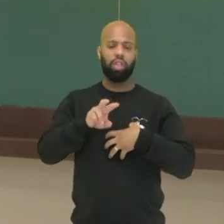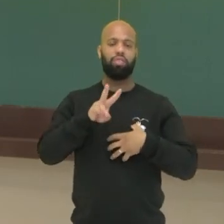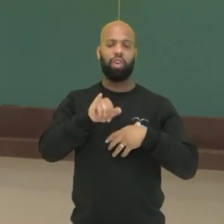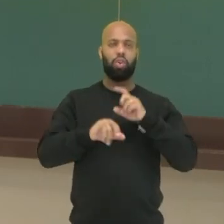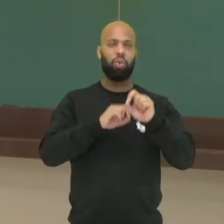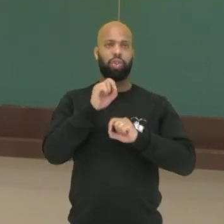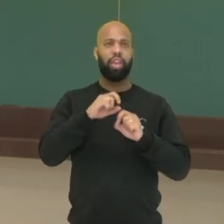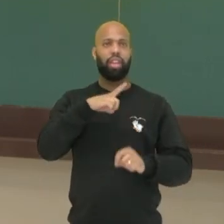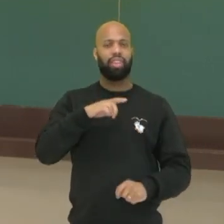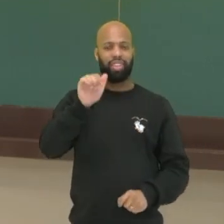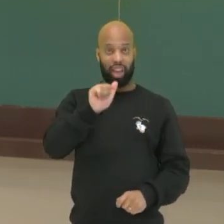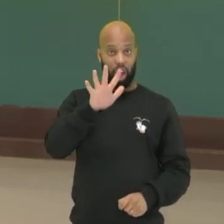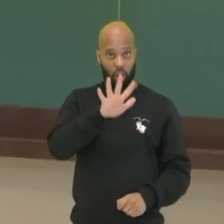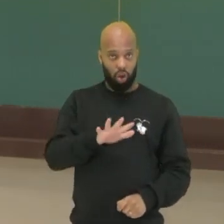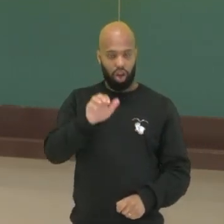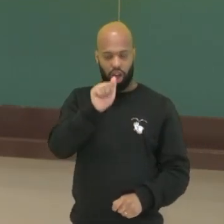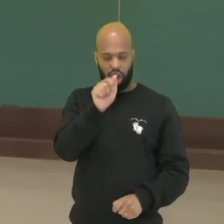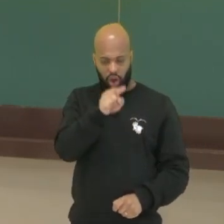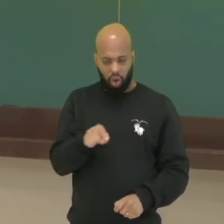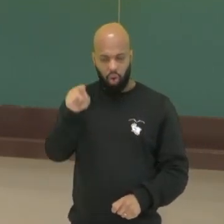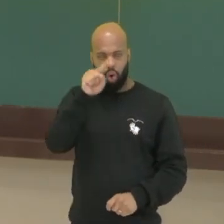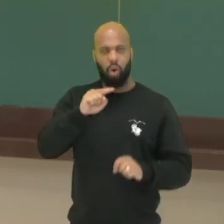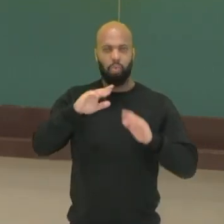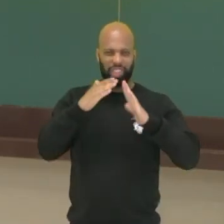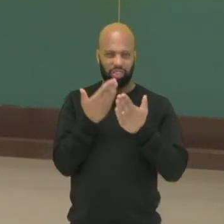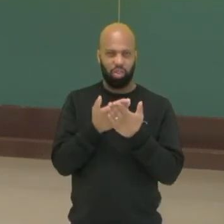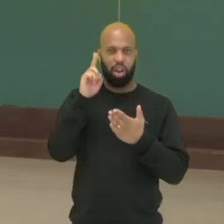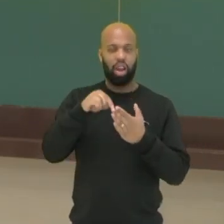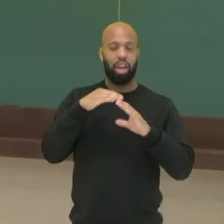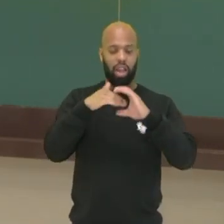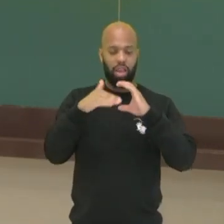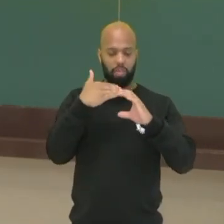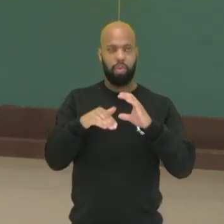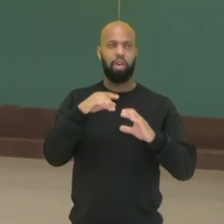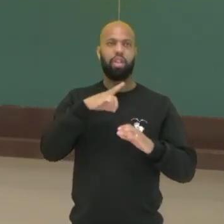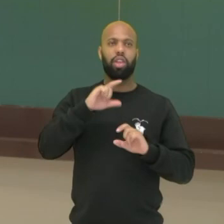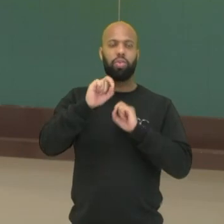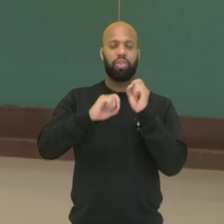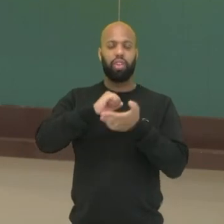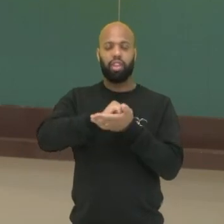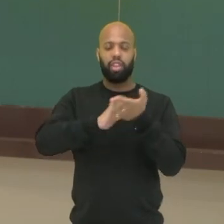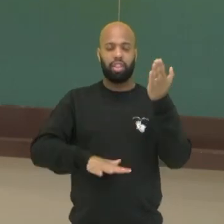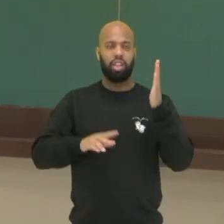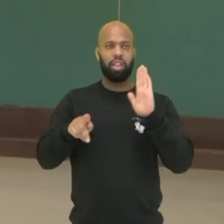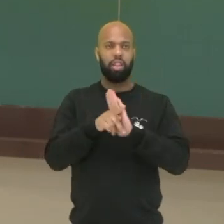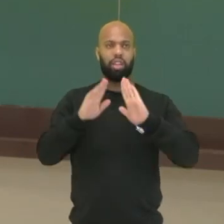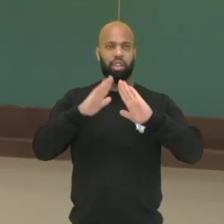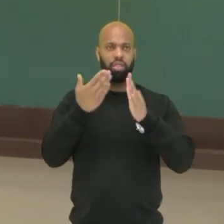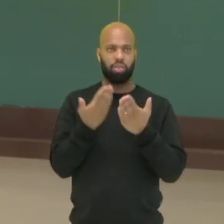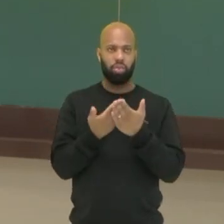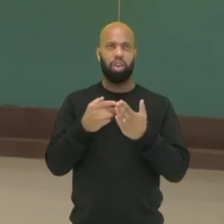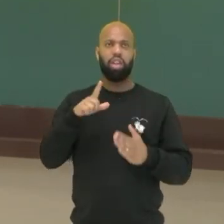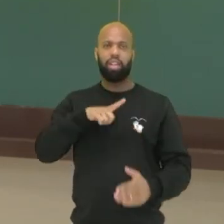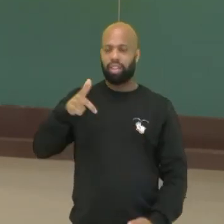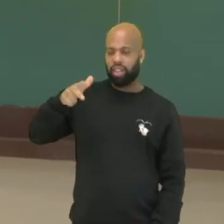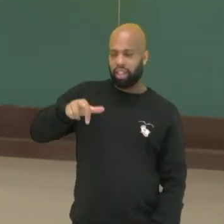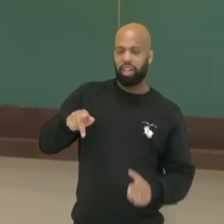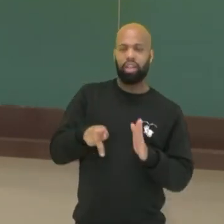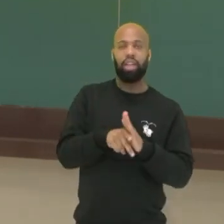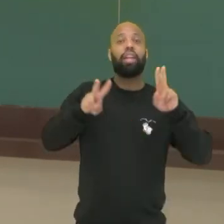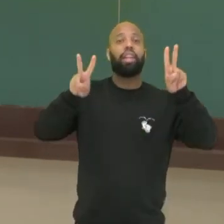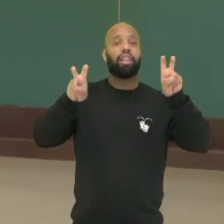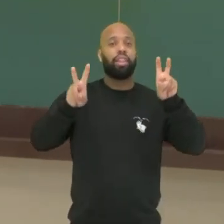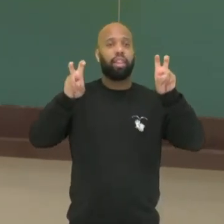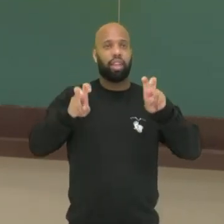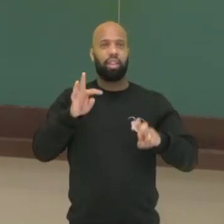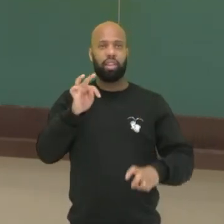com o @escola, como sempre. Então lá você vai selecionar a opção atividade escolar, você vai clicar em